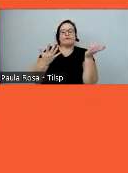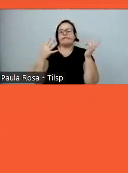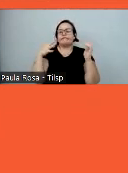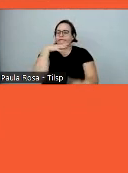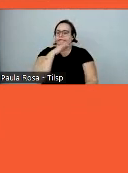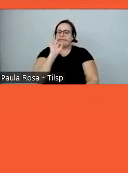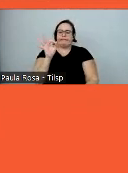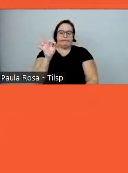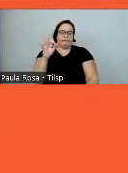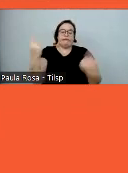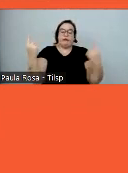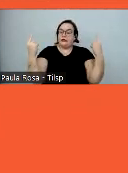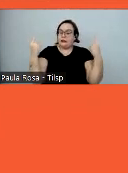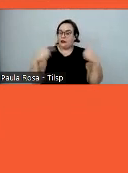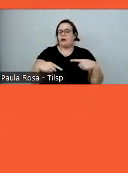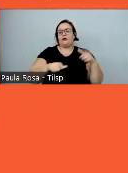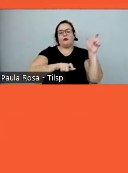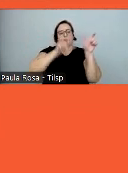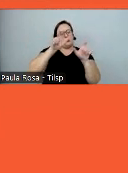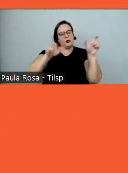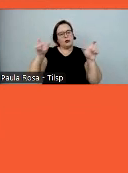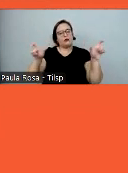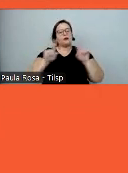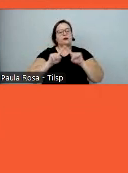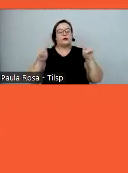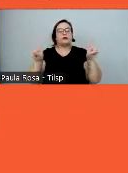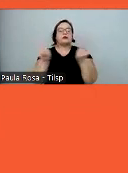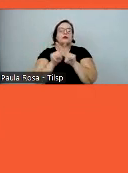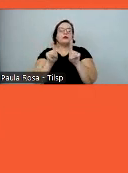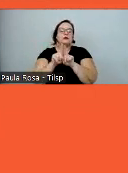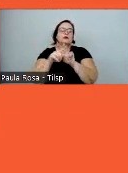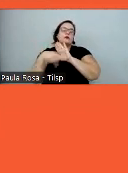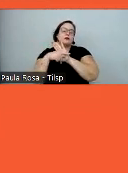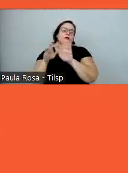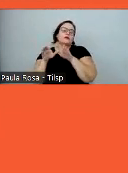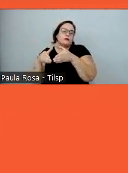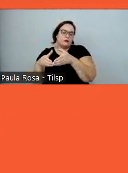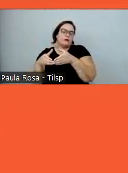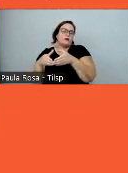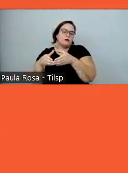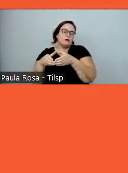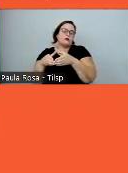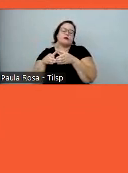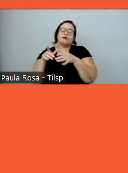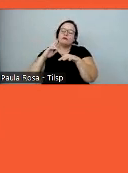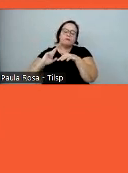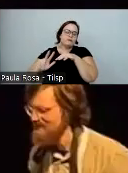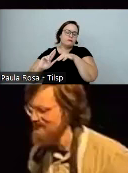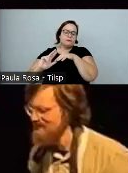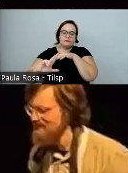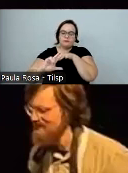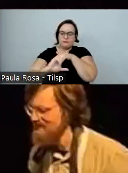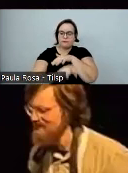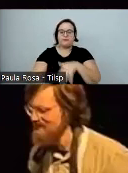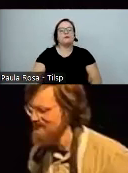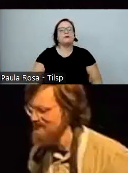né para as pessoas envolvidas mas principalmente também para a própria organização que é uma organização extremamente diversa então eu